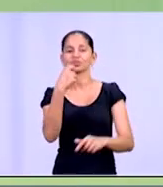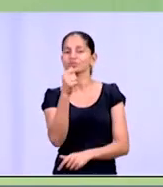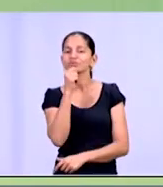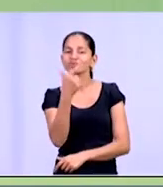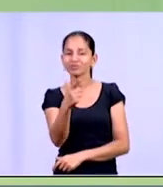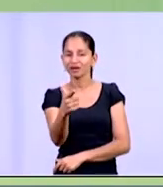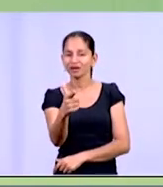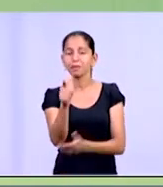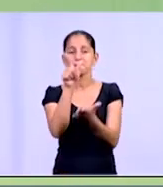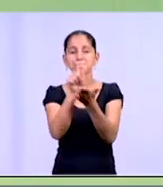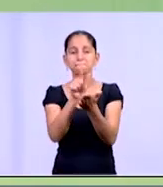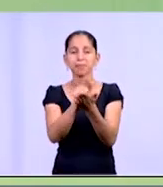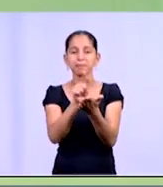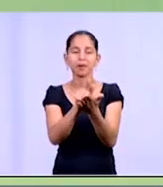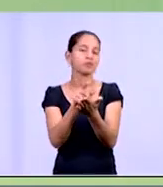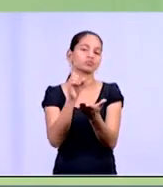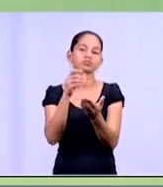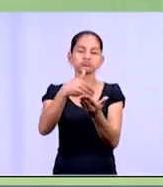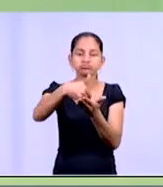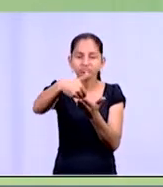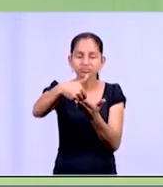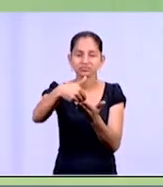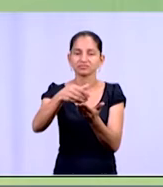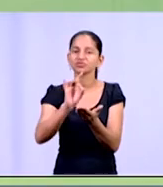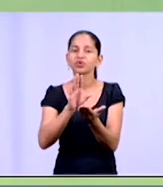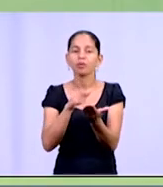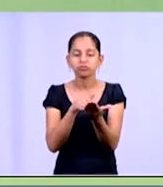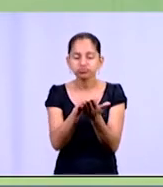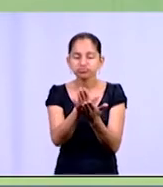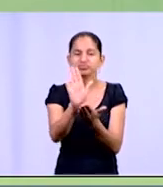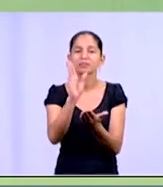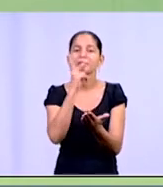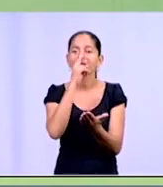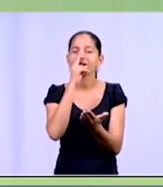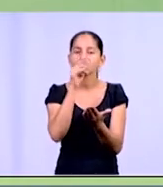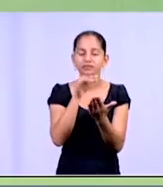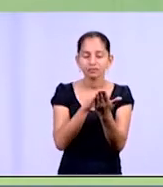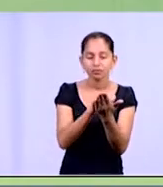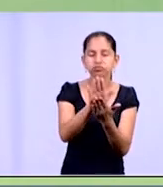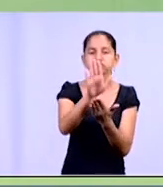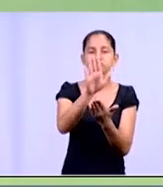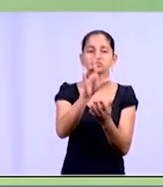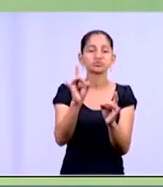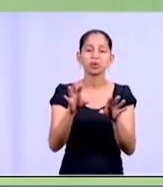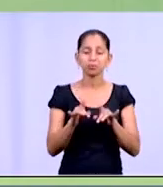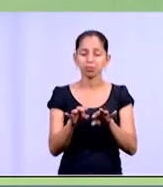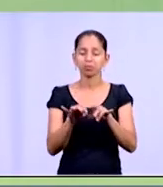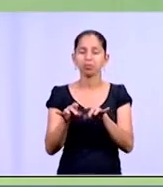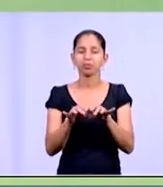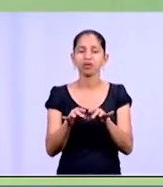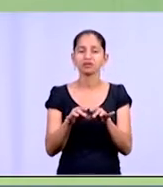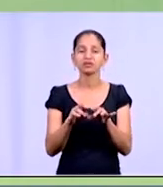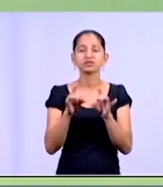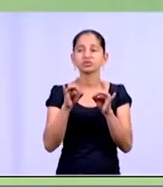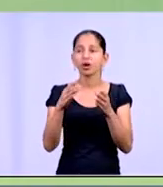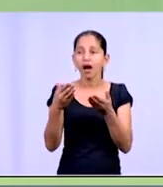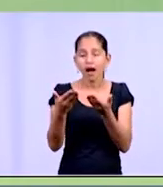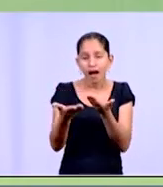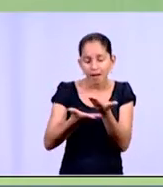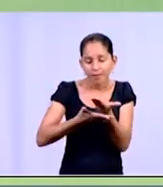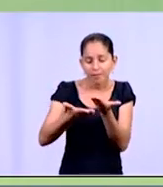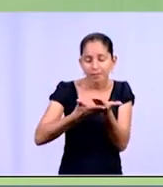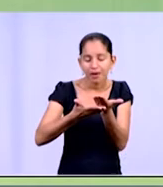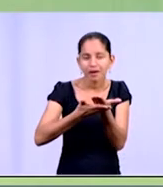rolozinho de papel onde era impresso o que você mandava calcular, e a placa estava aqui embaixo, olha gente,